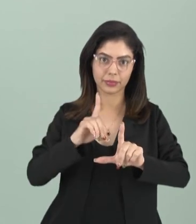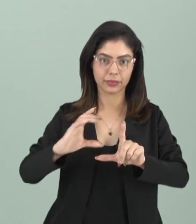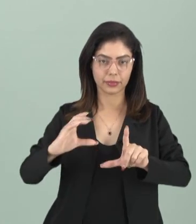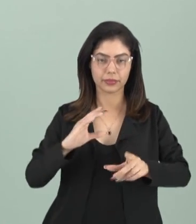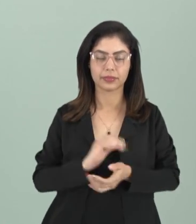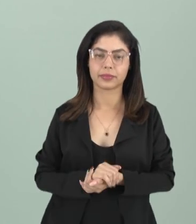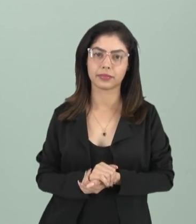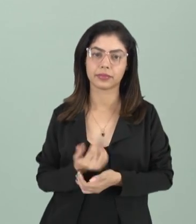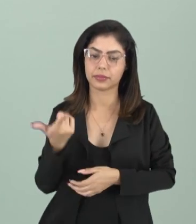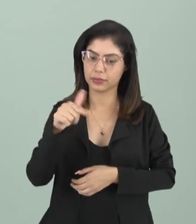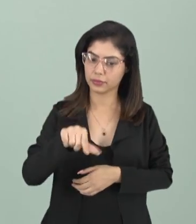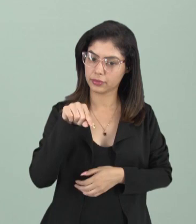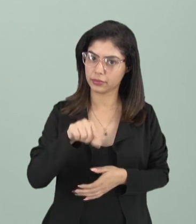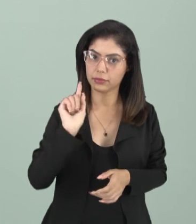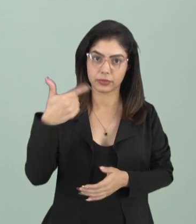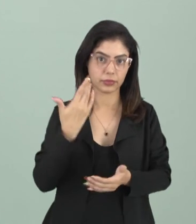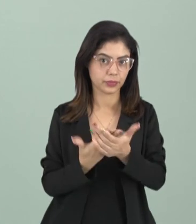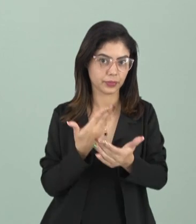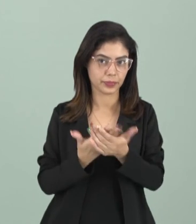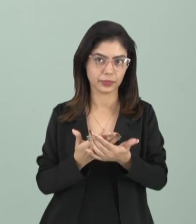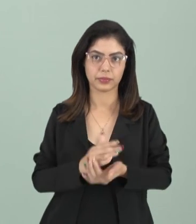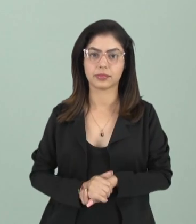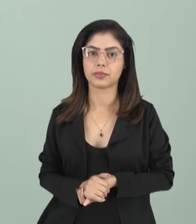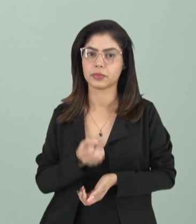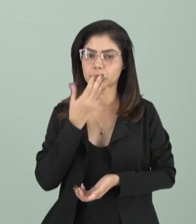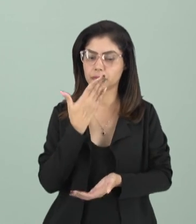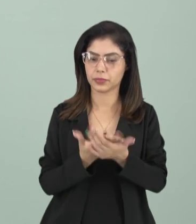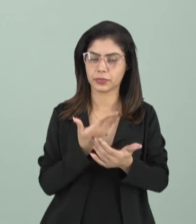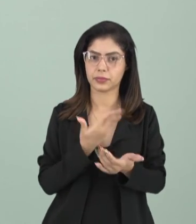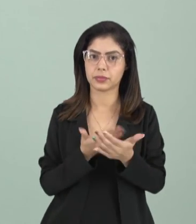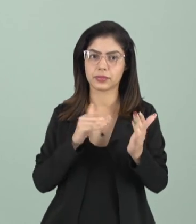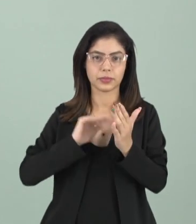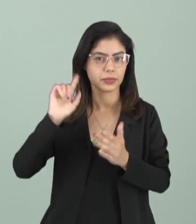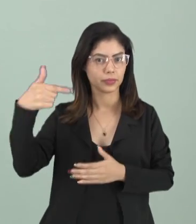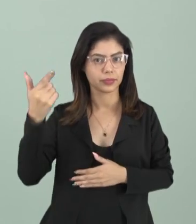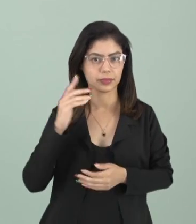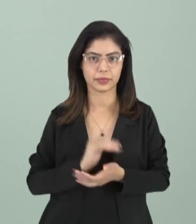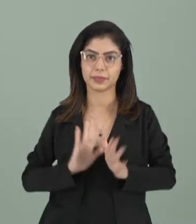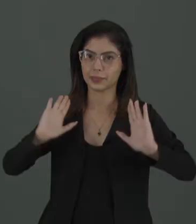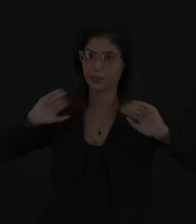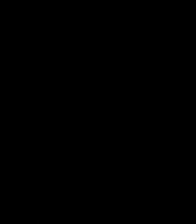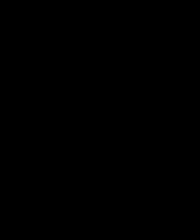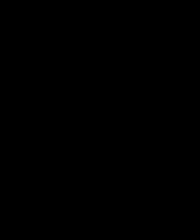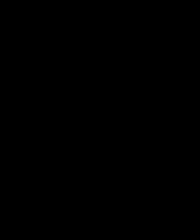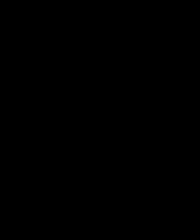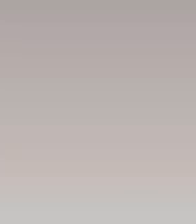Eduque para rever essa e outras aulas. Bons estudos e até a próxima!